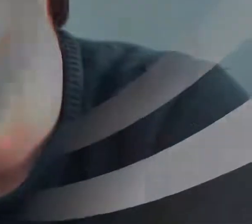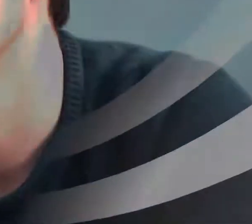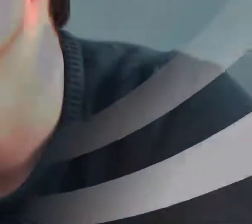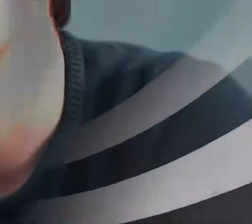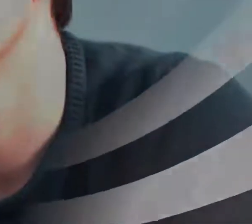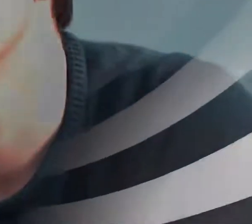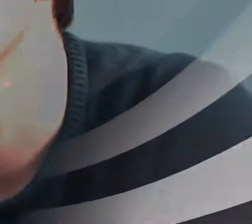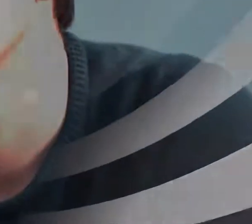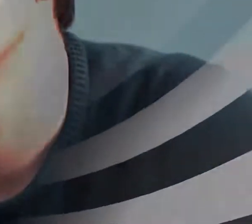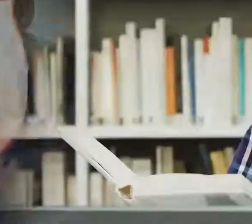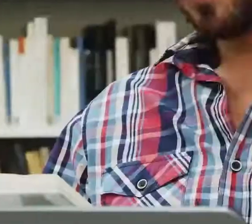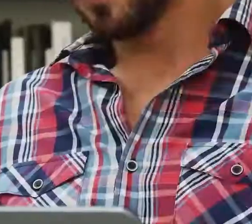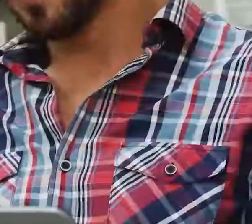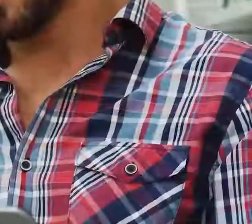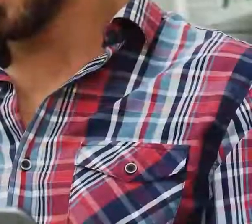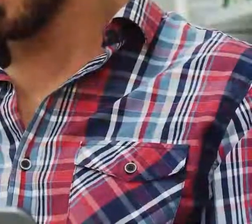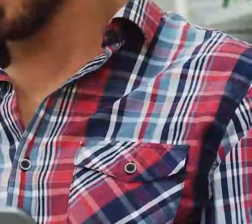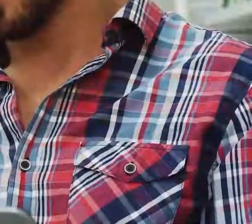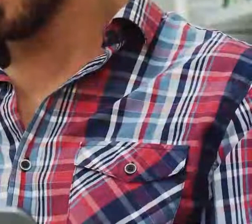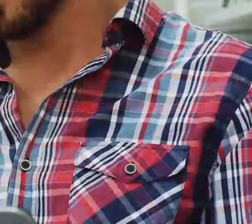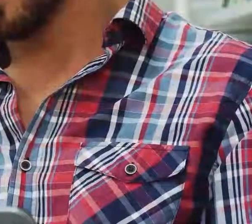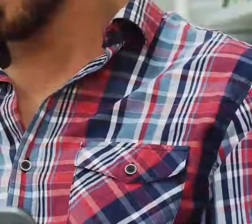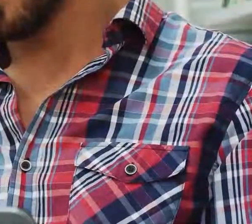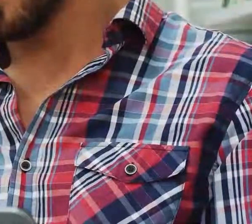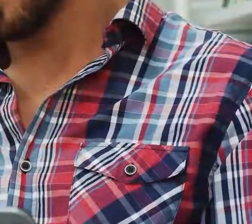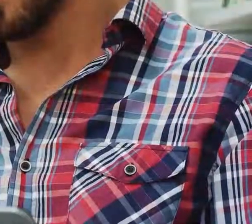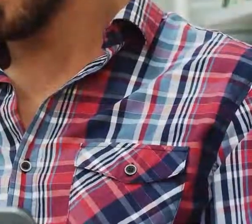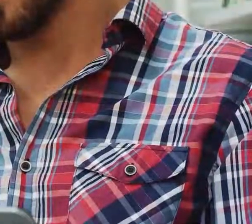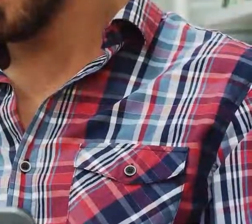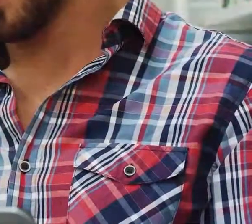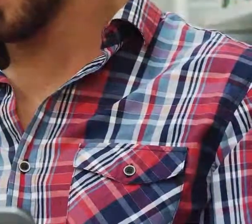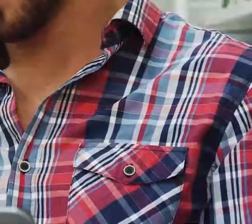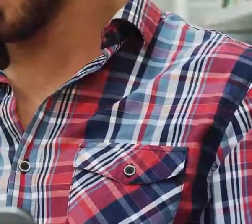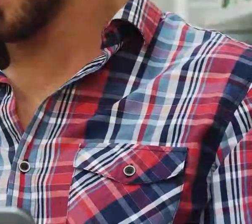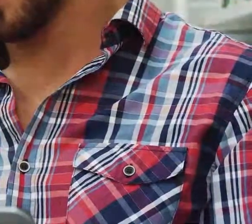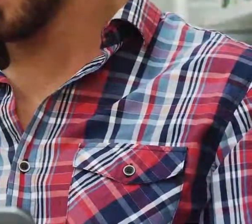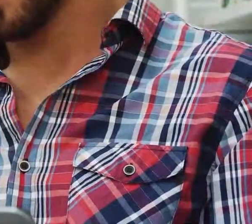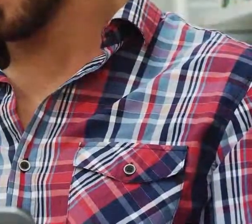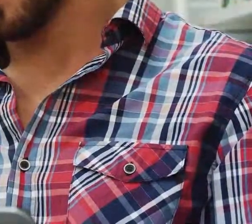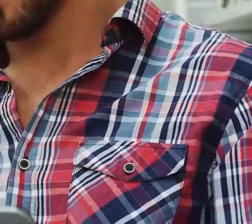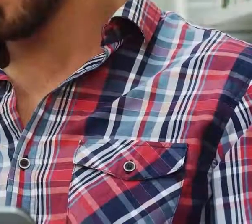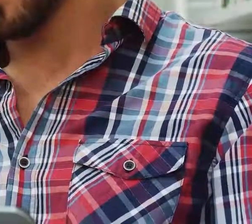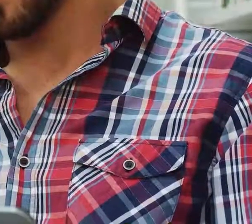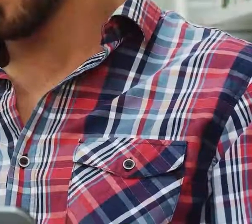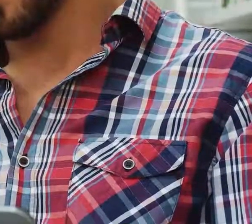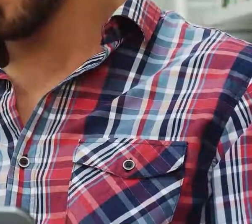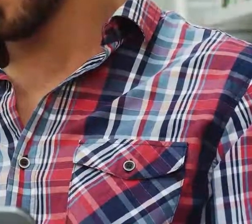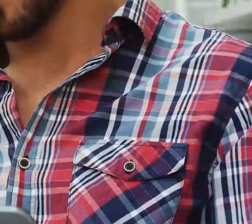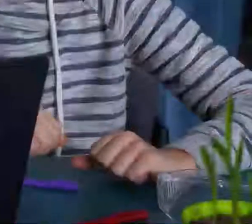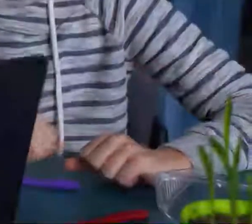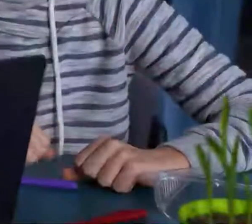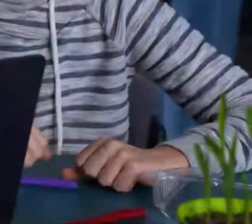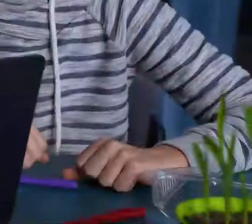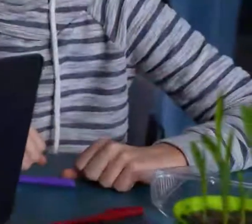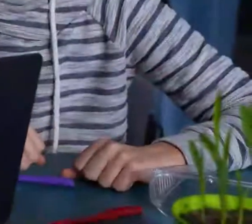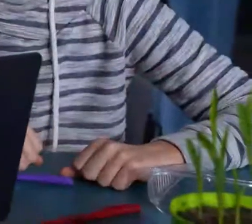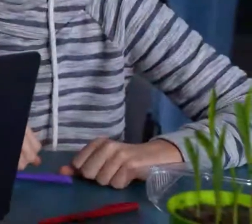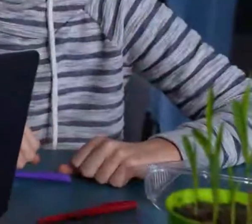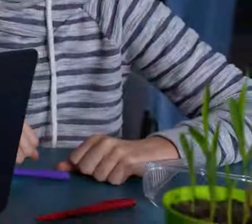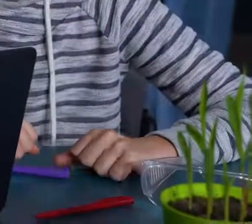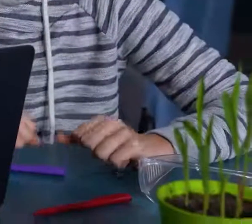preparados. Mas isso não vai acontecer com você, não é mesmo? De lá para cá, já caíram nas aplicações do Enem